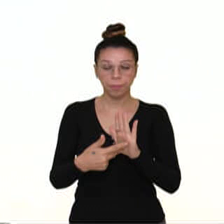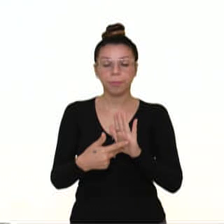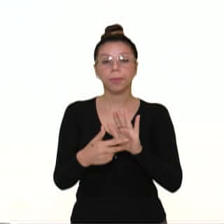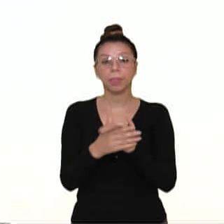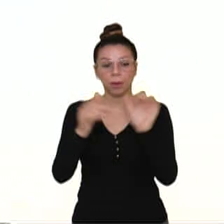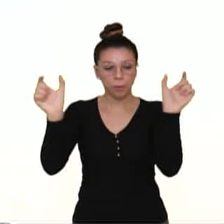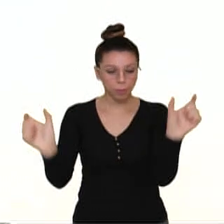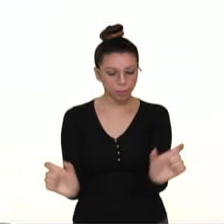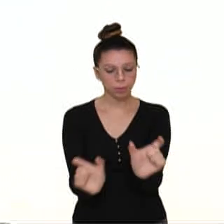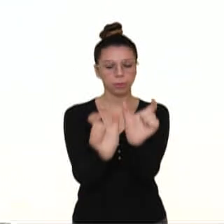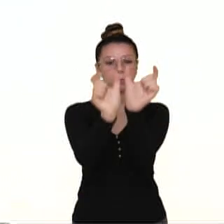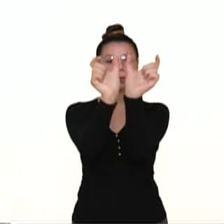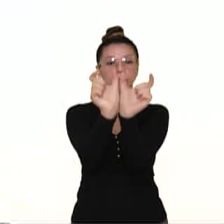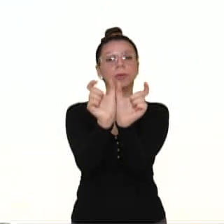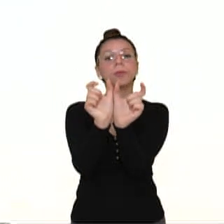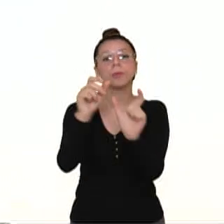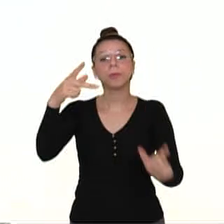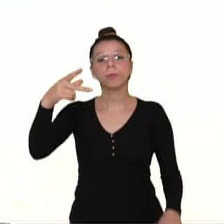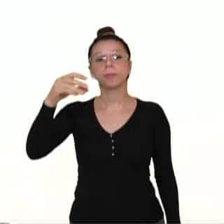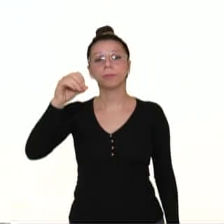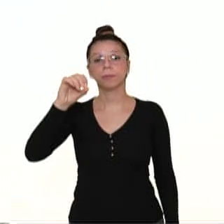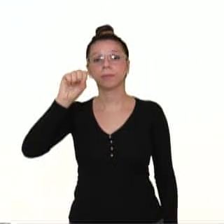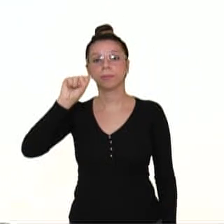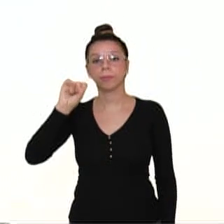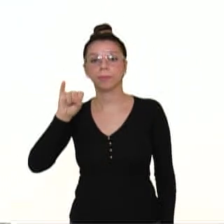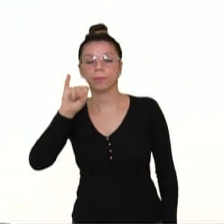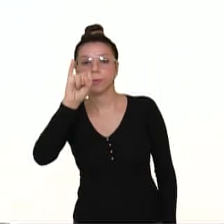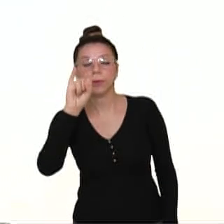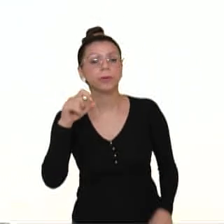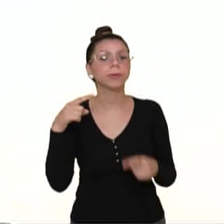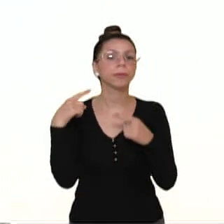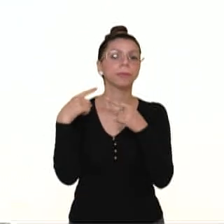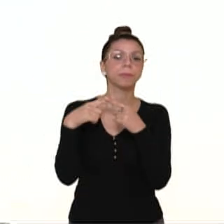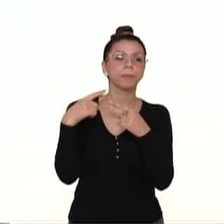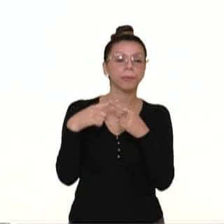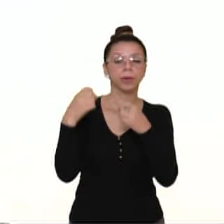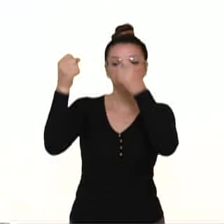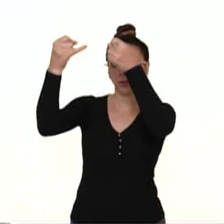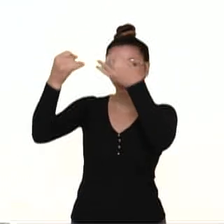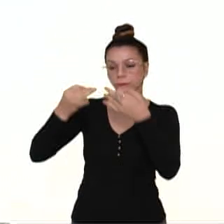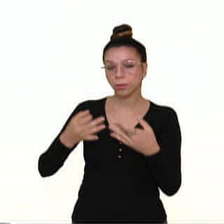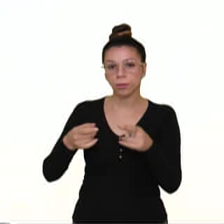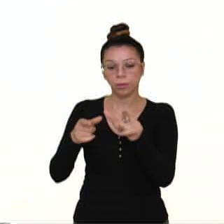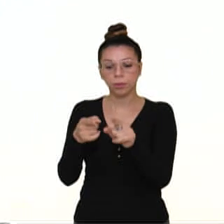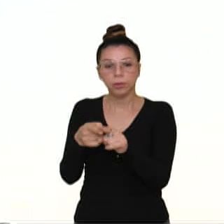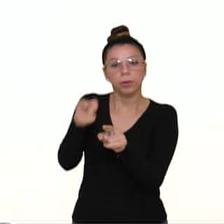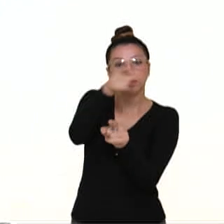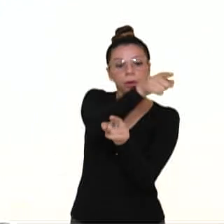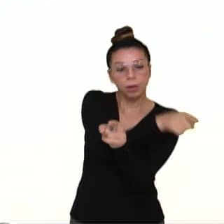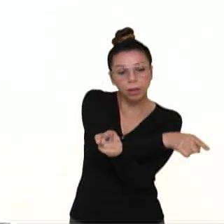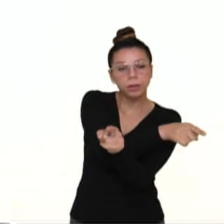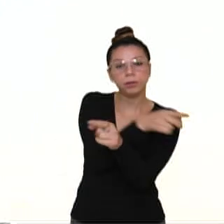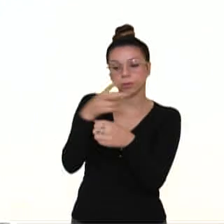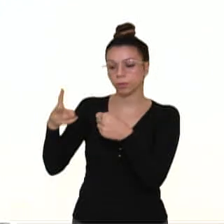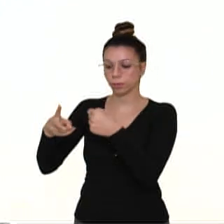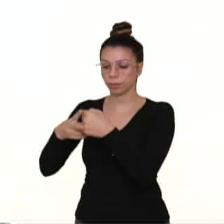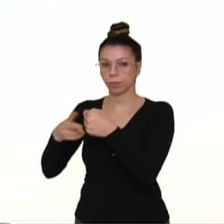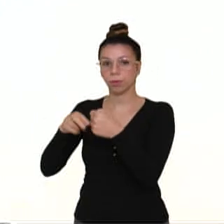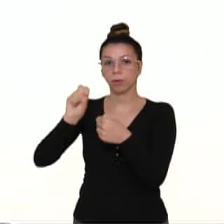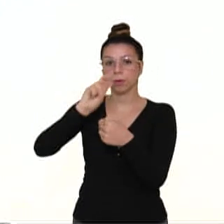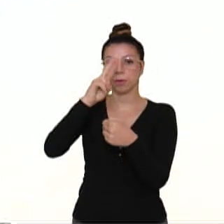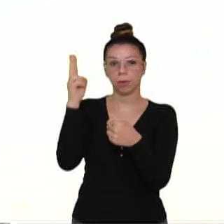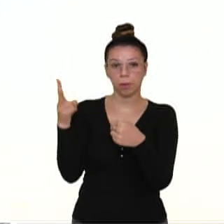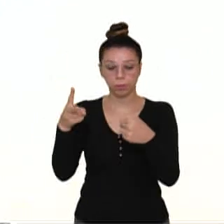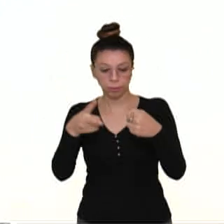uma observação aqui para a gente poder lembrar. Pode ser explicativa quando vem antes do verbo ou conclusiva quando